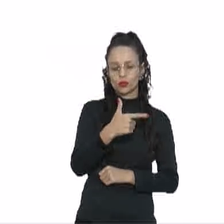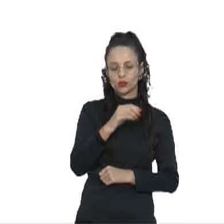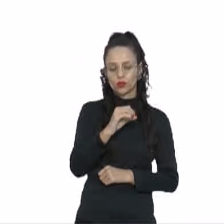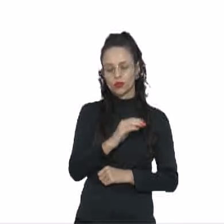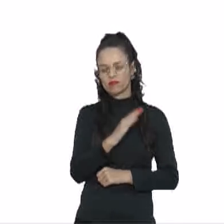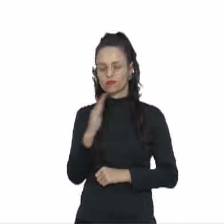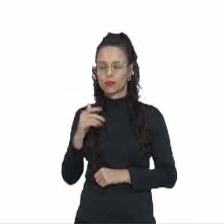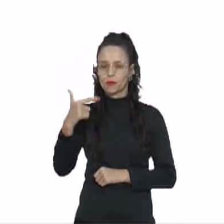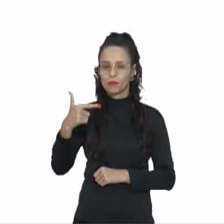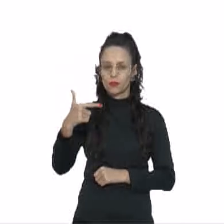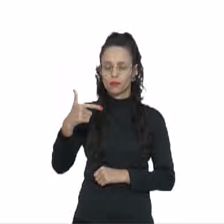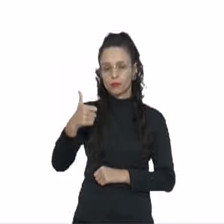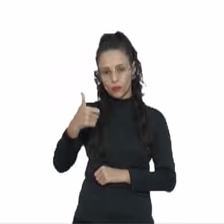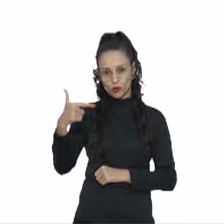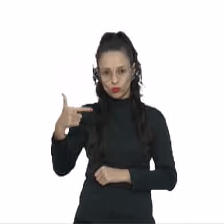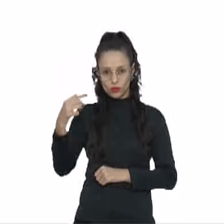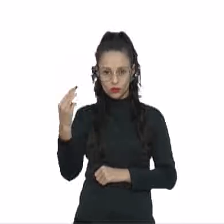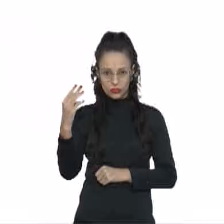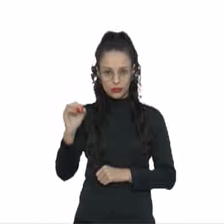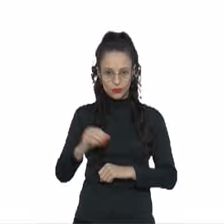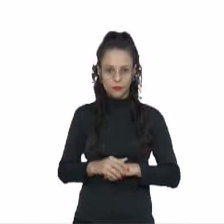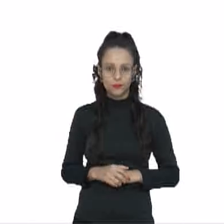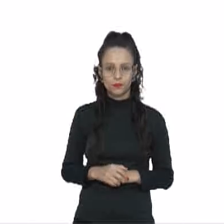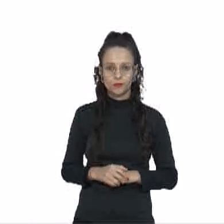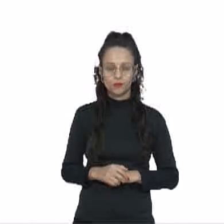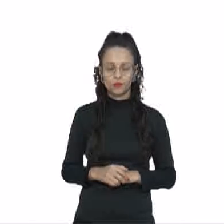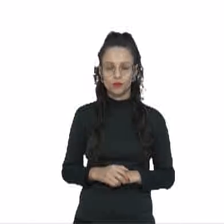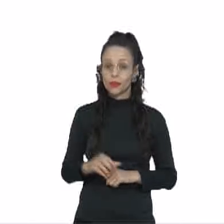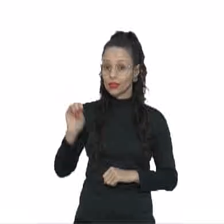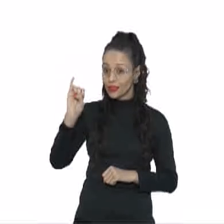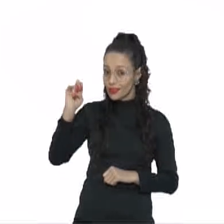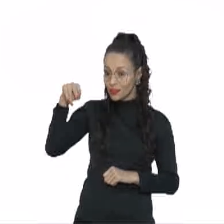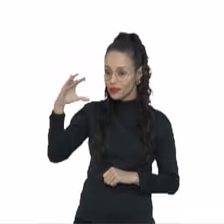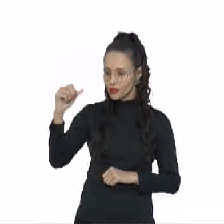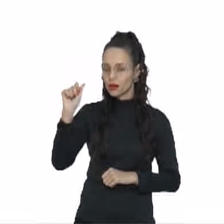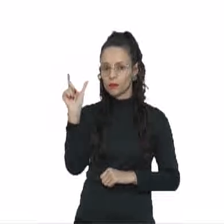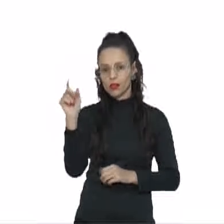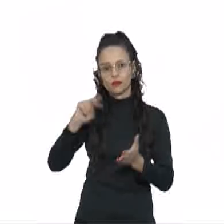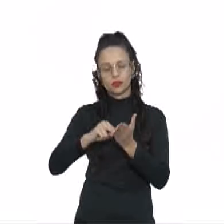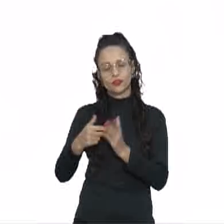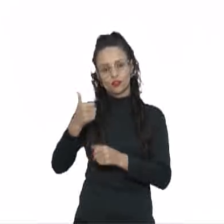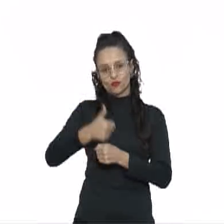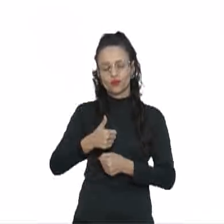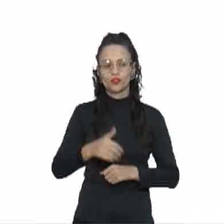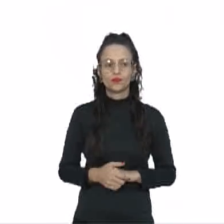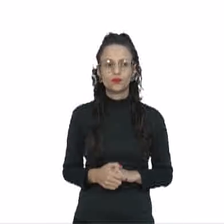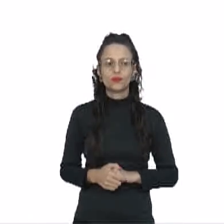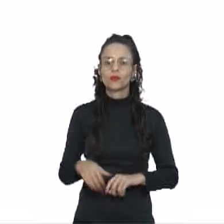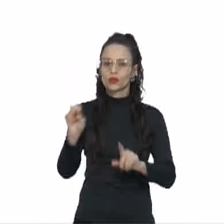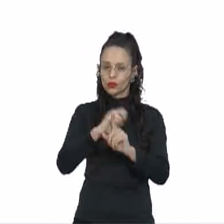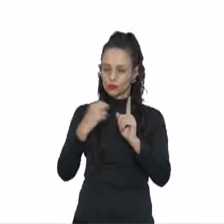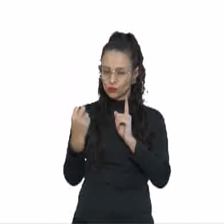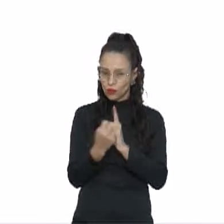palavra inca significa chefe, inclusive. Na sociedade inca haviam os